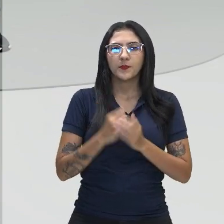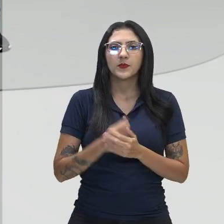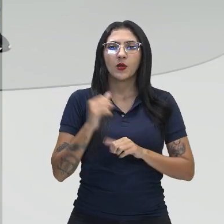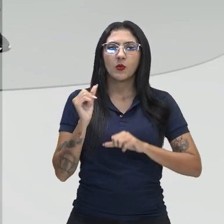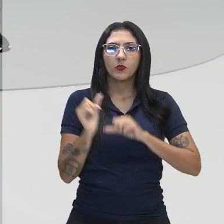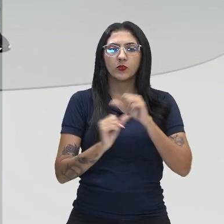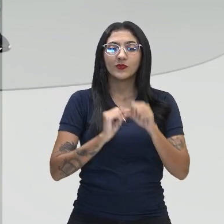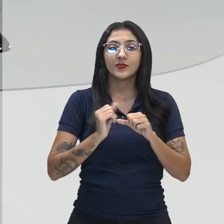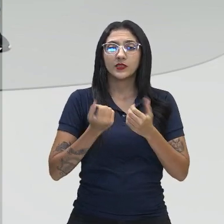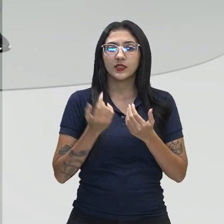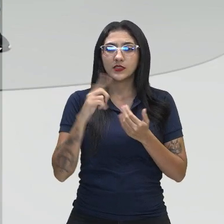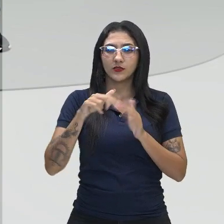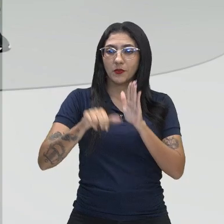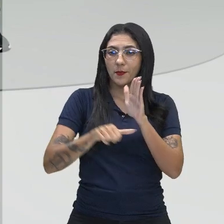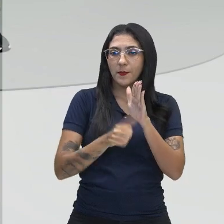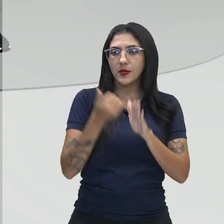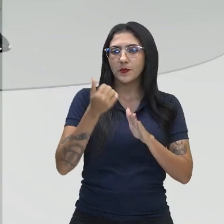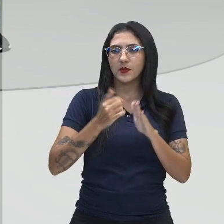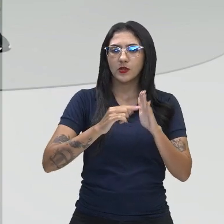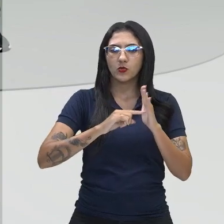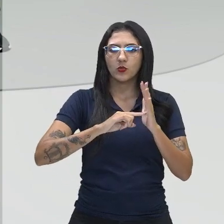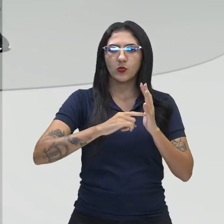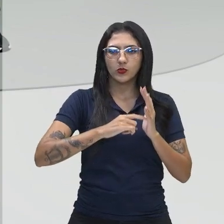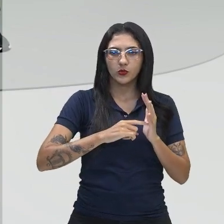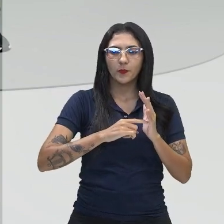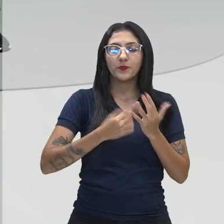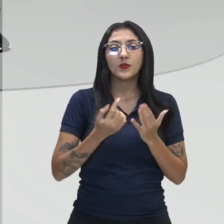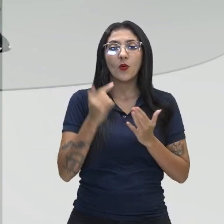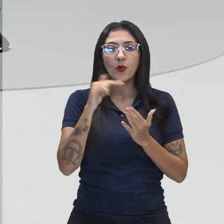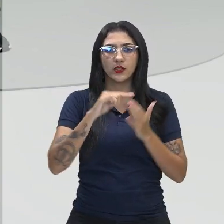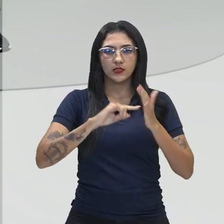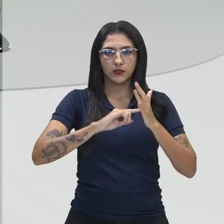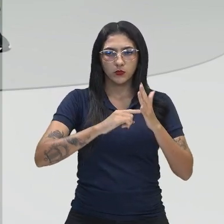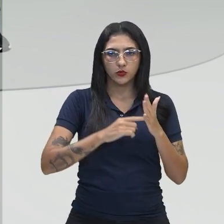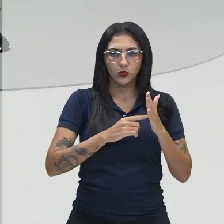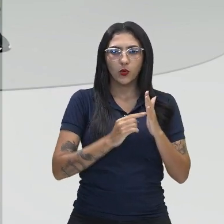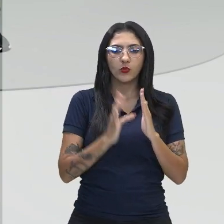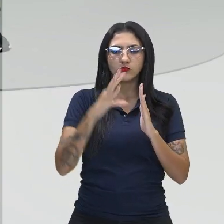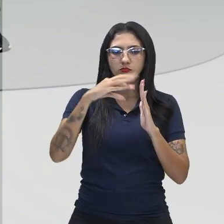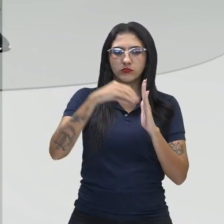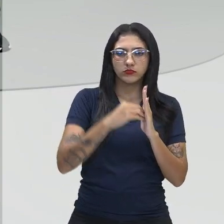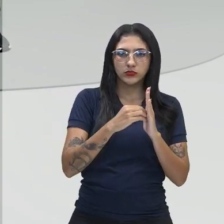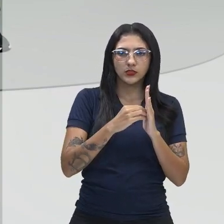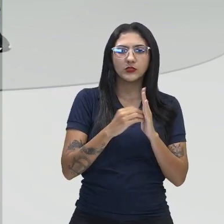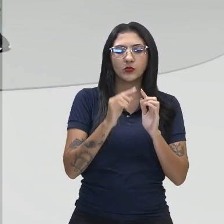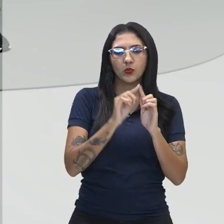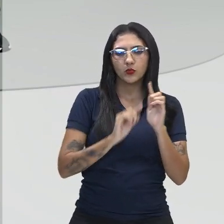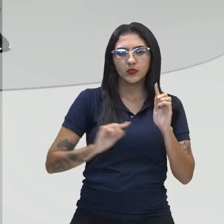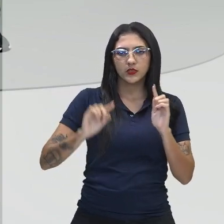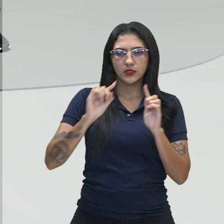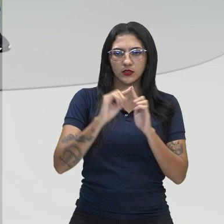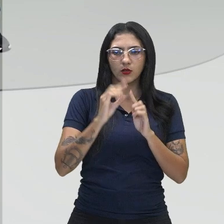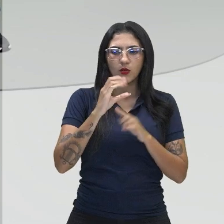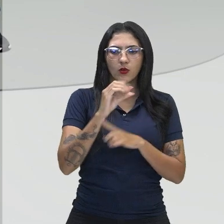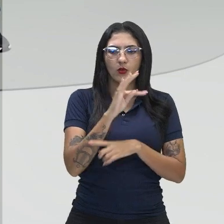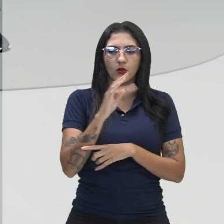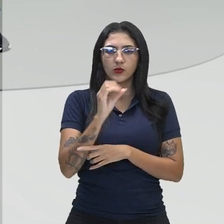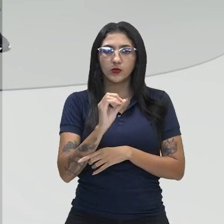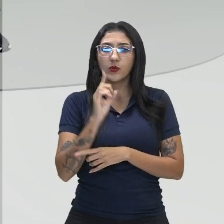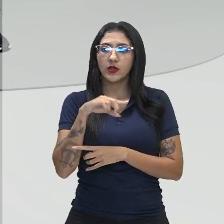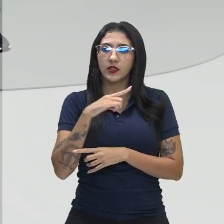do primeiro motor de combustão interna. E esse motor de combustão interna do ciclo de Otto, normalmente ele é alimentado